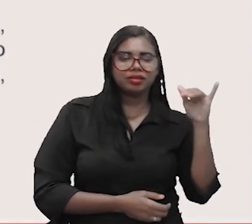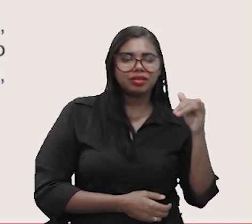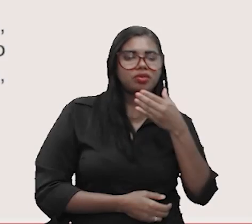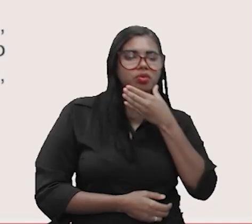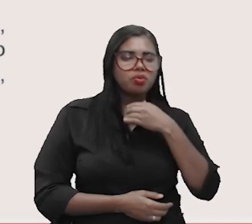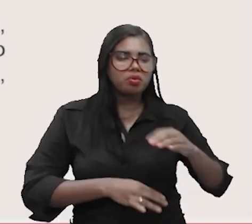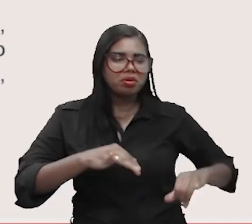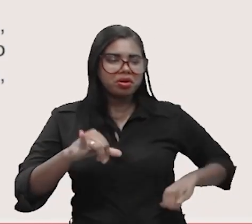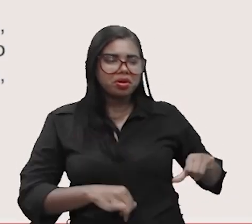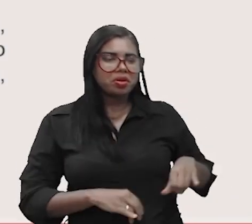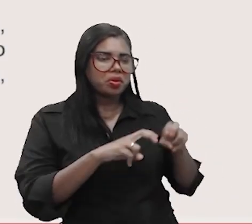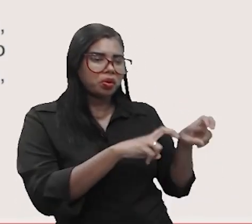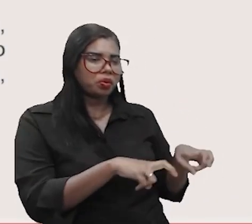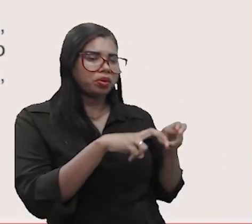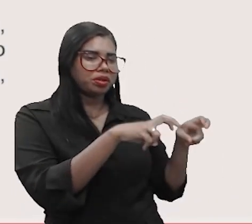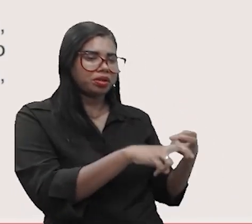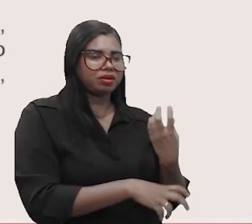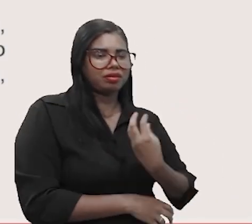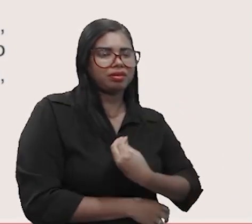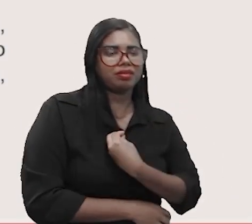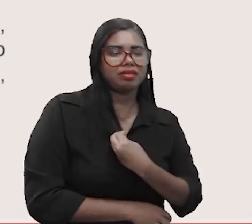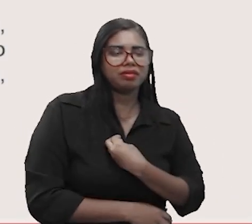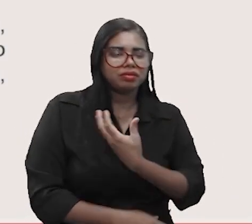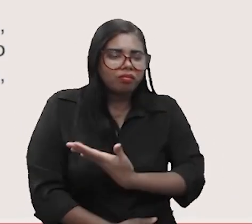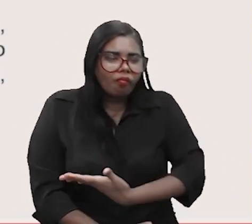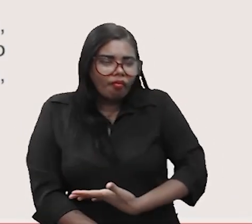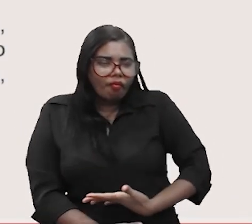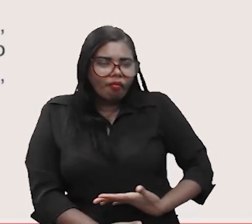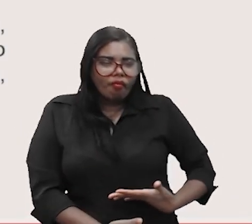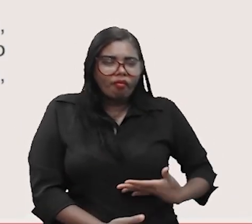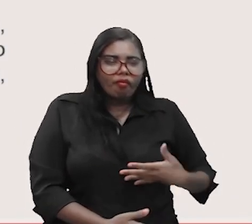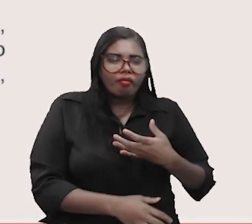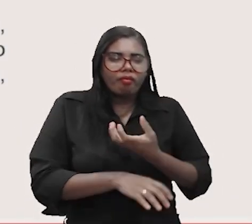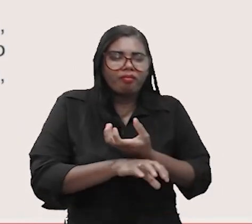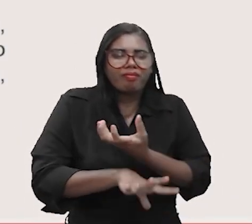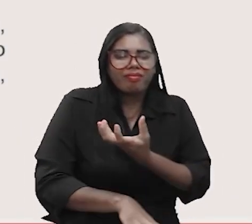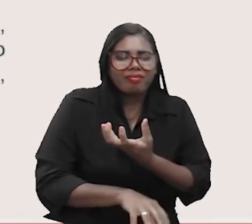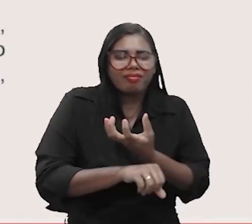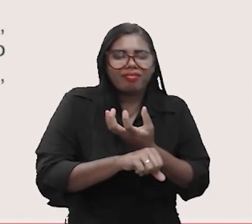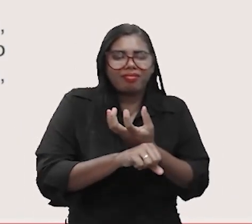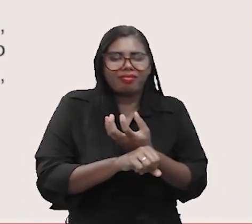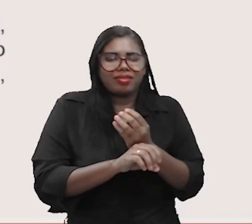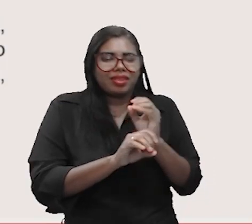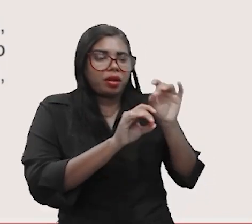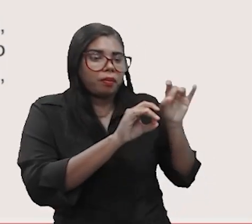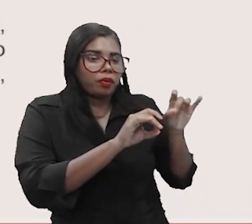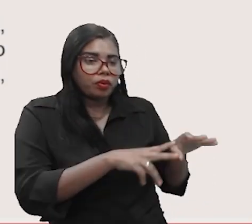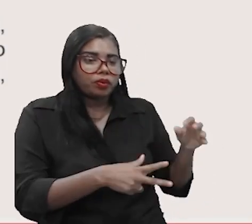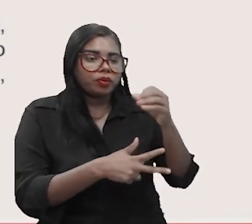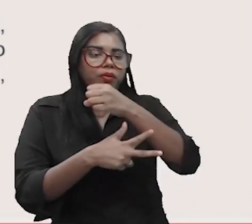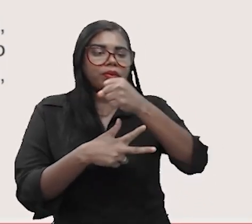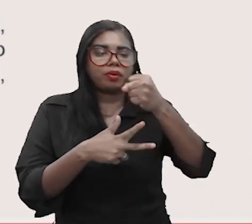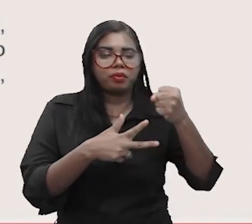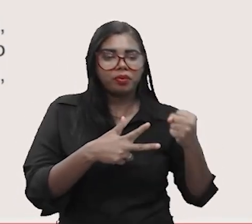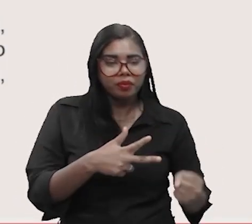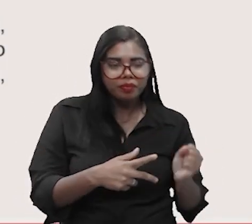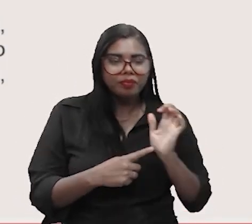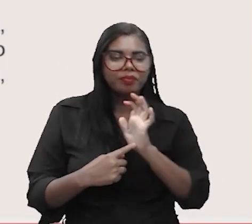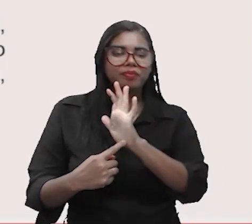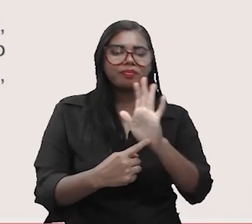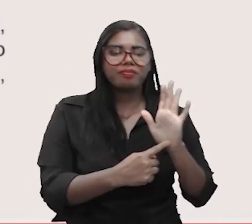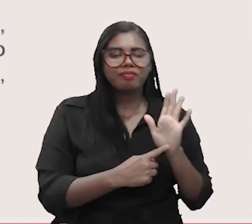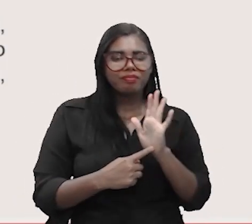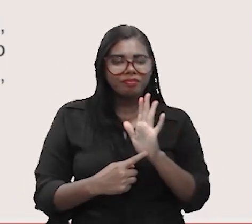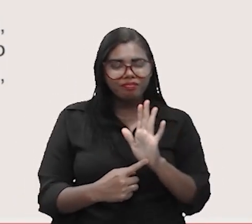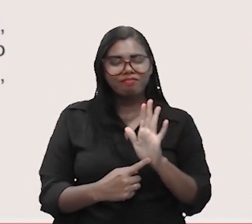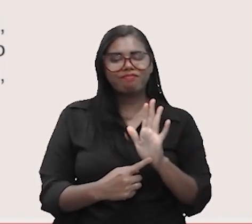pé, da fome, da miséria, do abandono pelos poderes públicos, e aí ele traz esse Jeca Tatu. Ficou